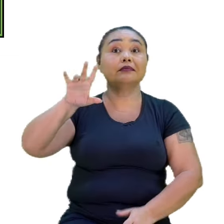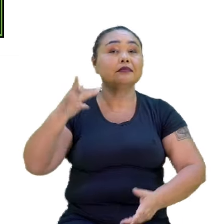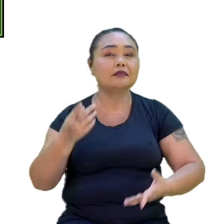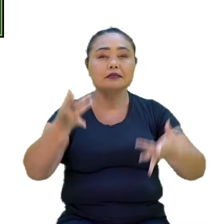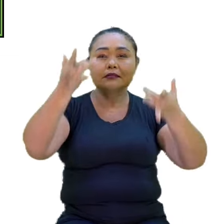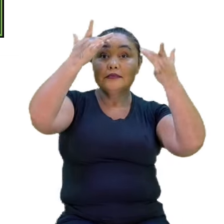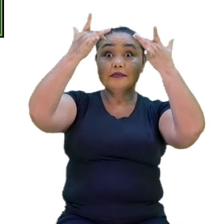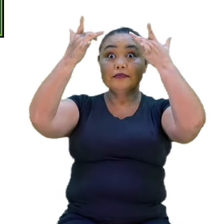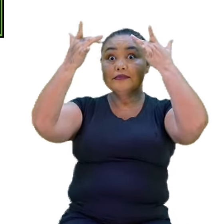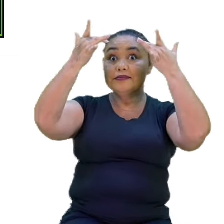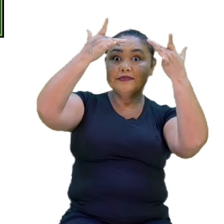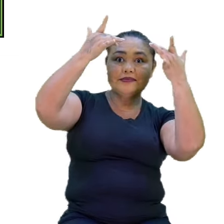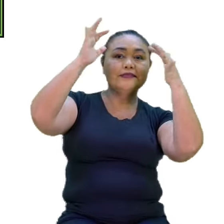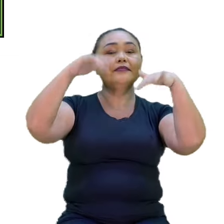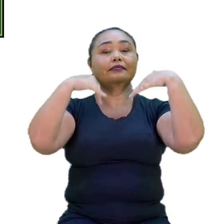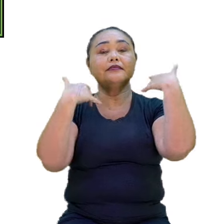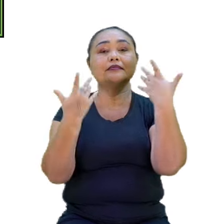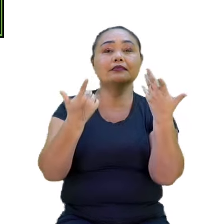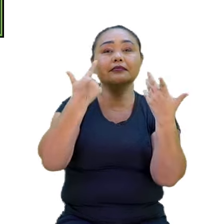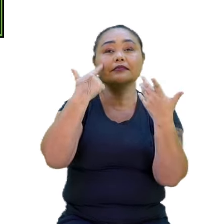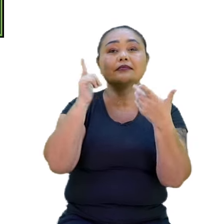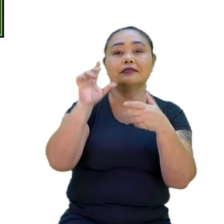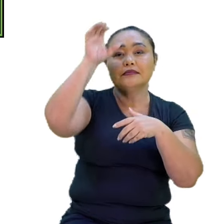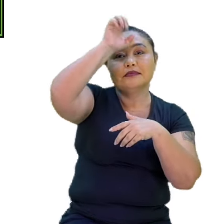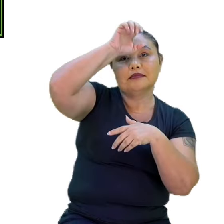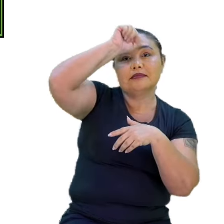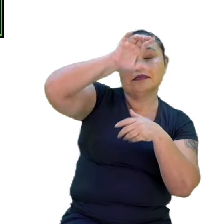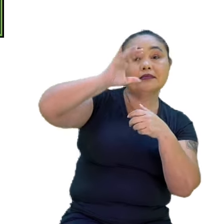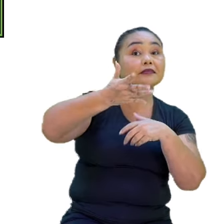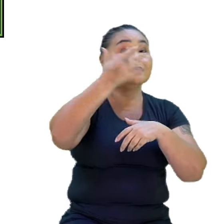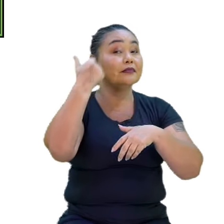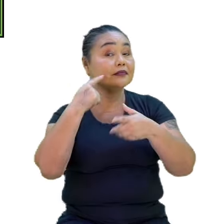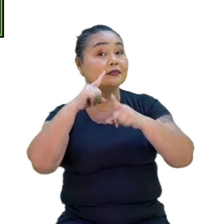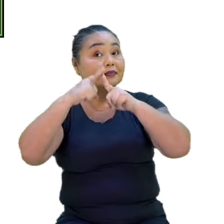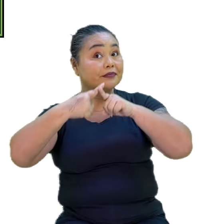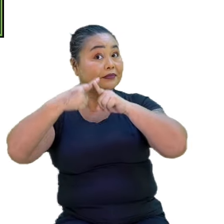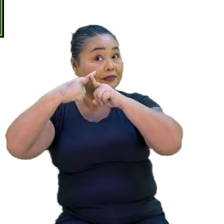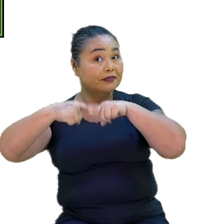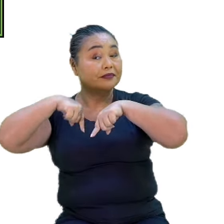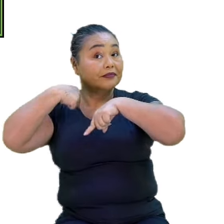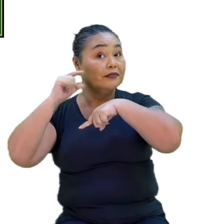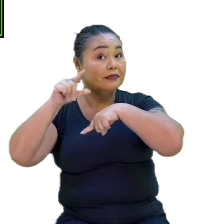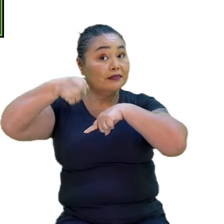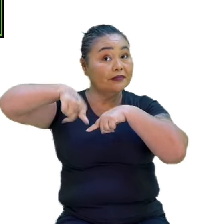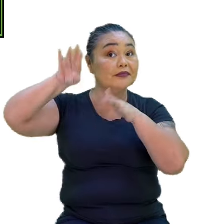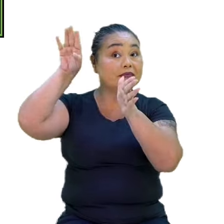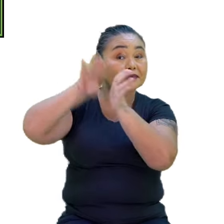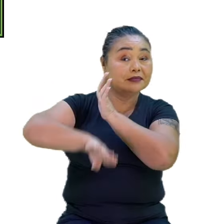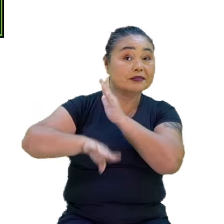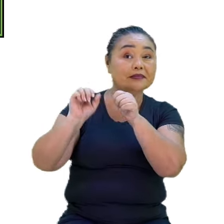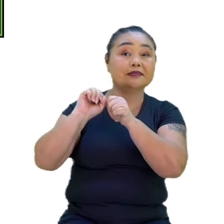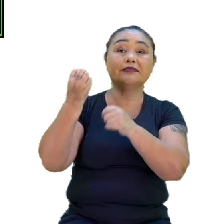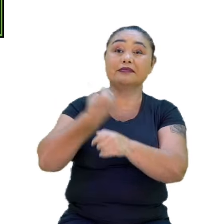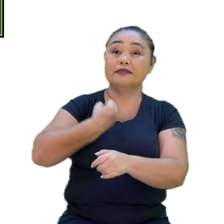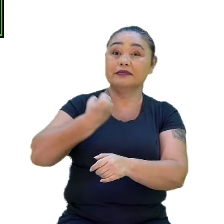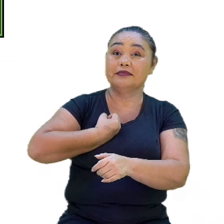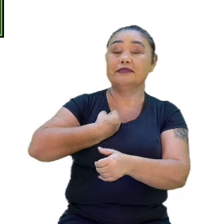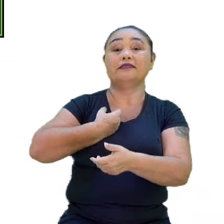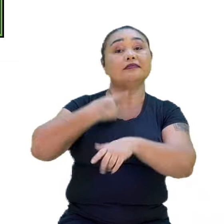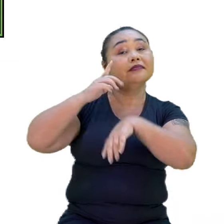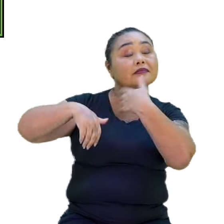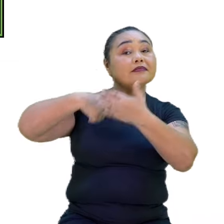mente e aí apenas aprender que vai multiplicando E se o que for negativo os valores se alternando